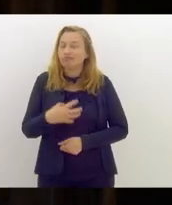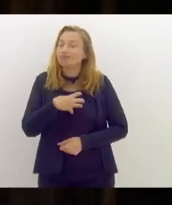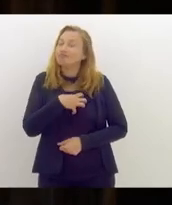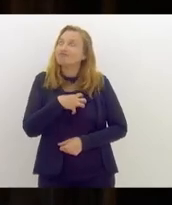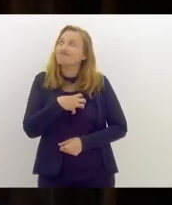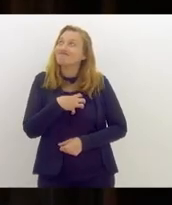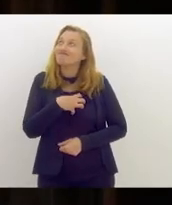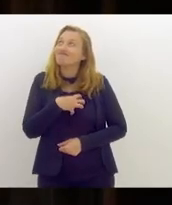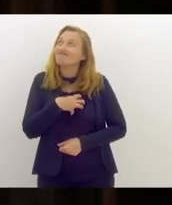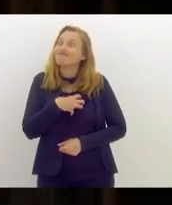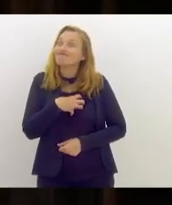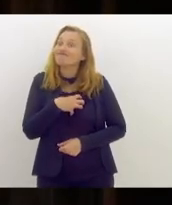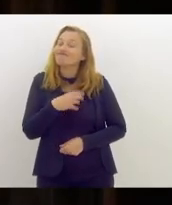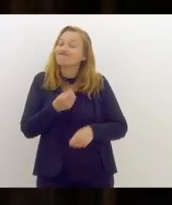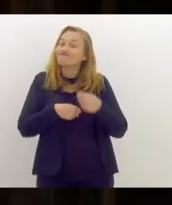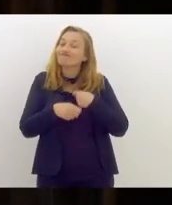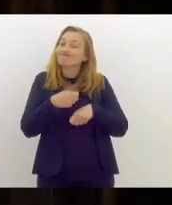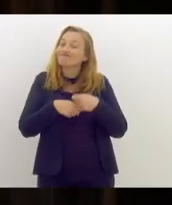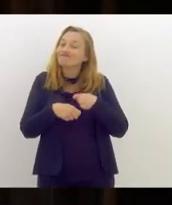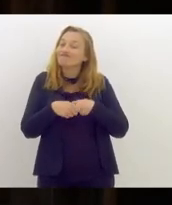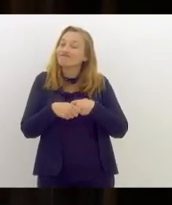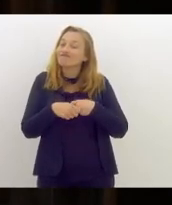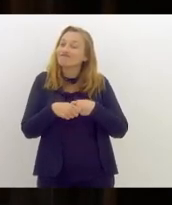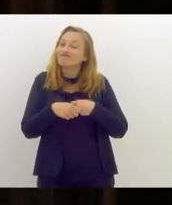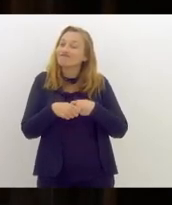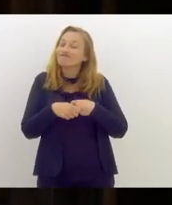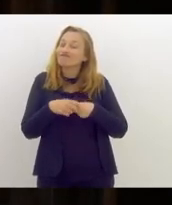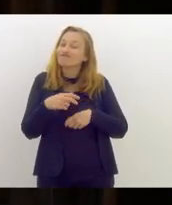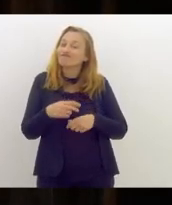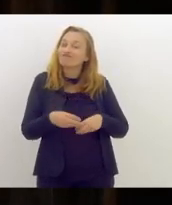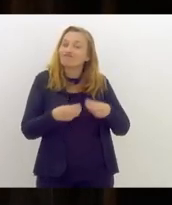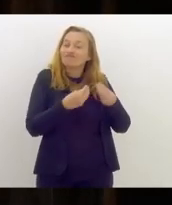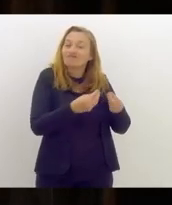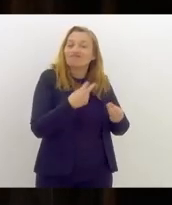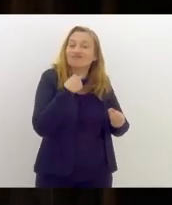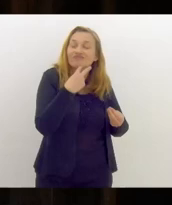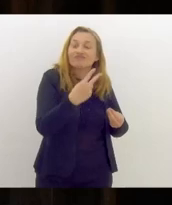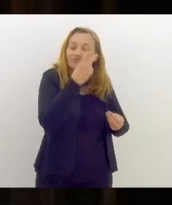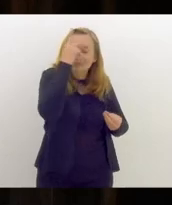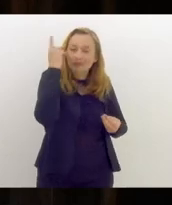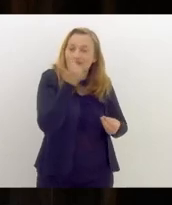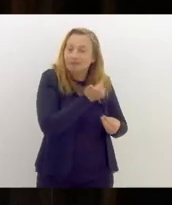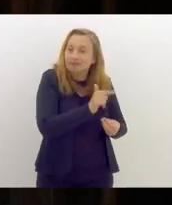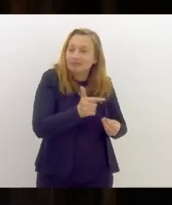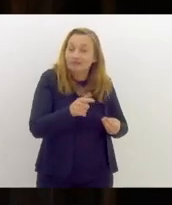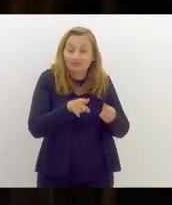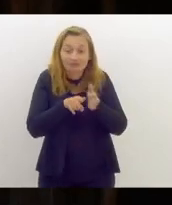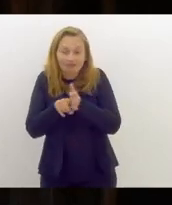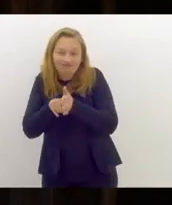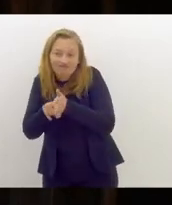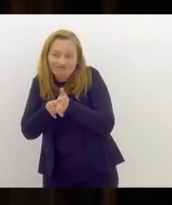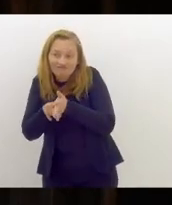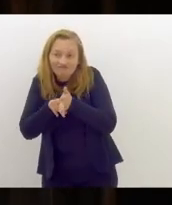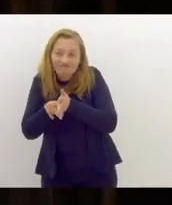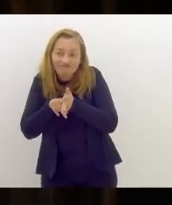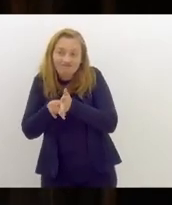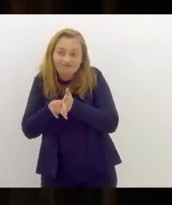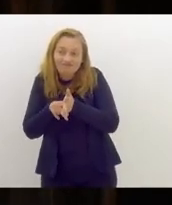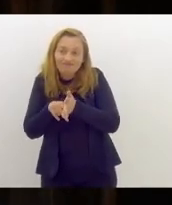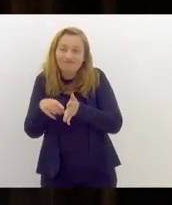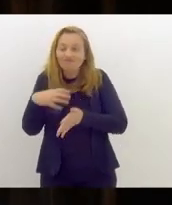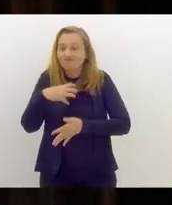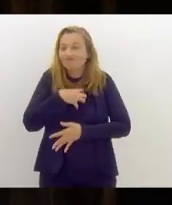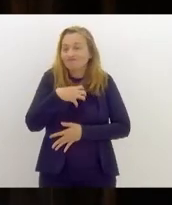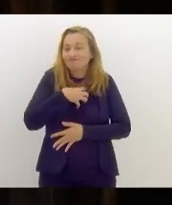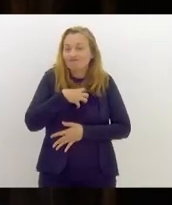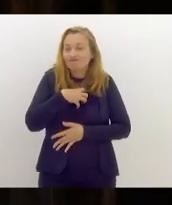de administrar conflitos no sentido de dar voz aqui não tem voz no sentido de fiscalizar né no